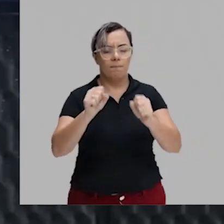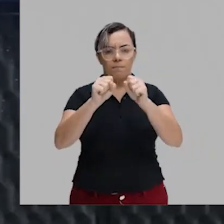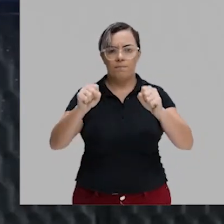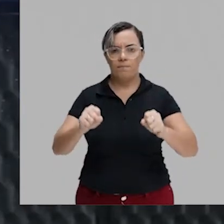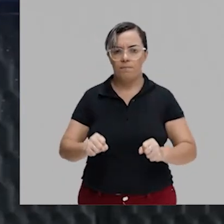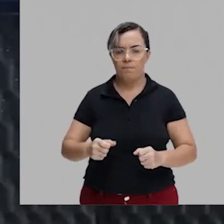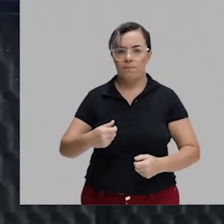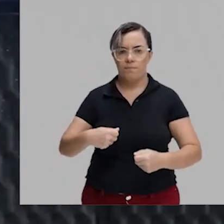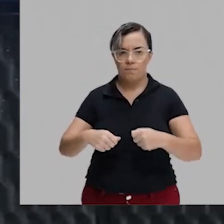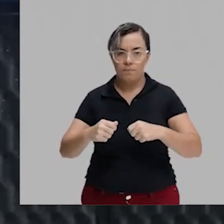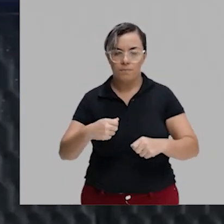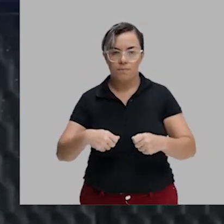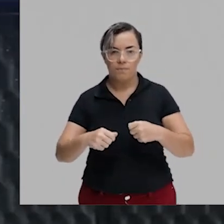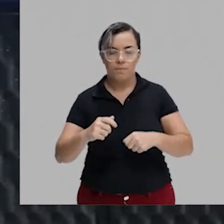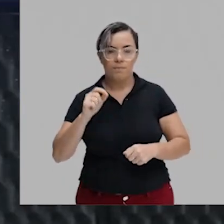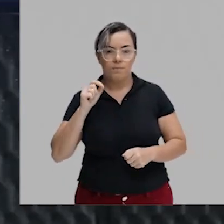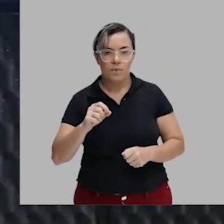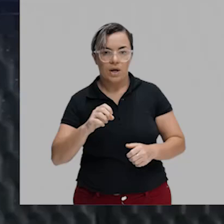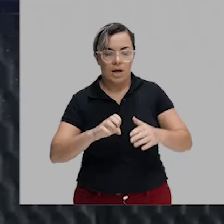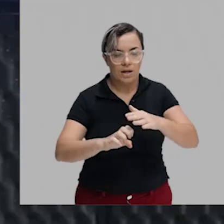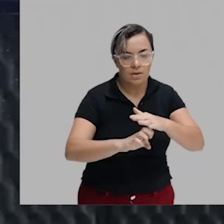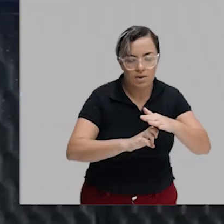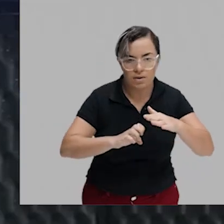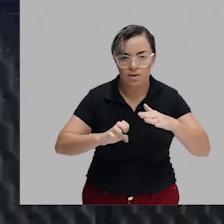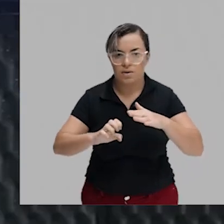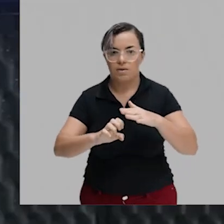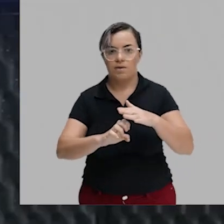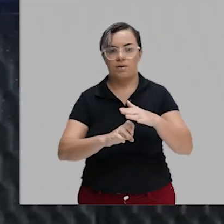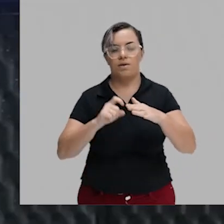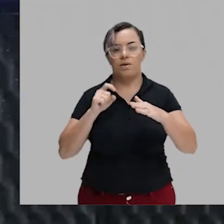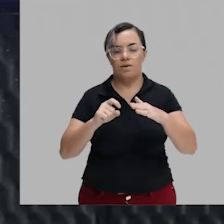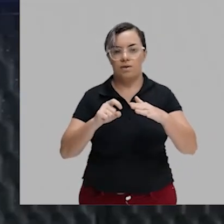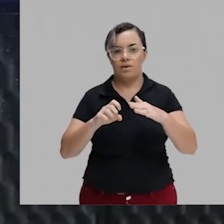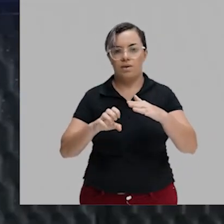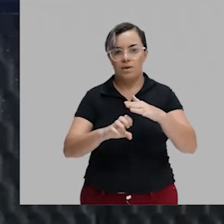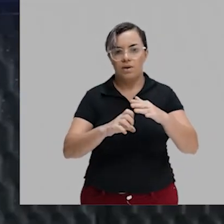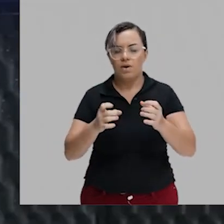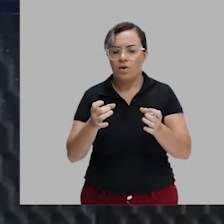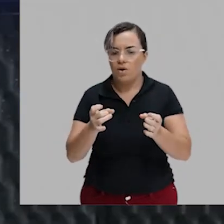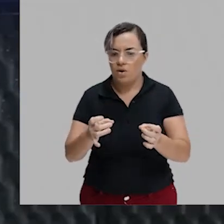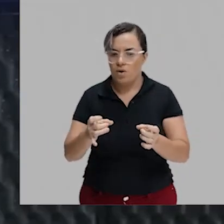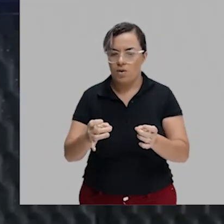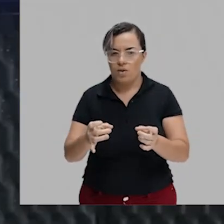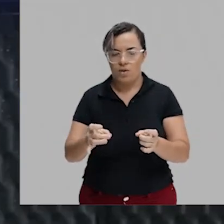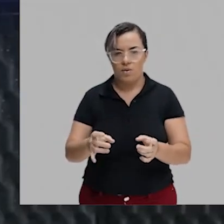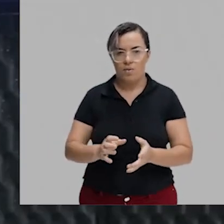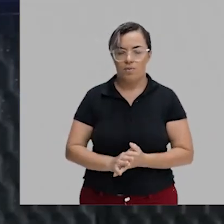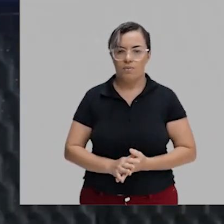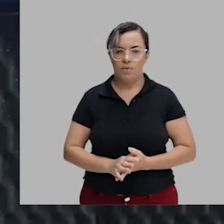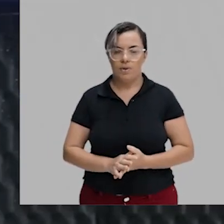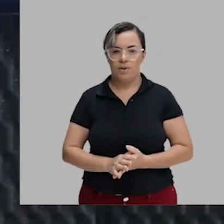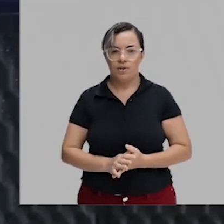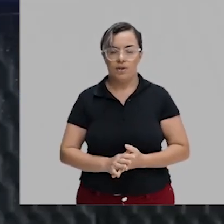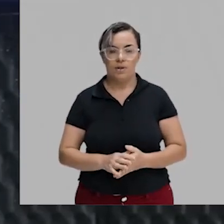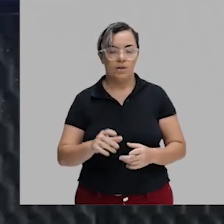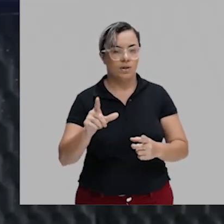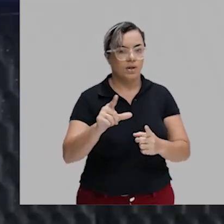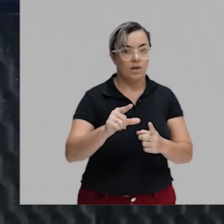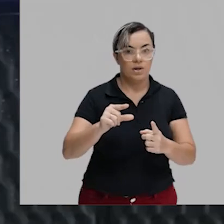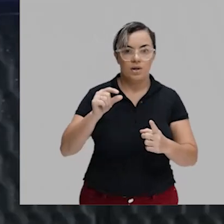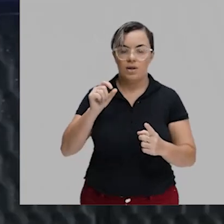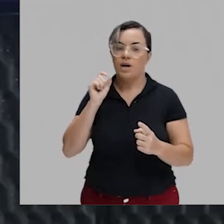as companhias de comércio privilegiadas. É uma prática. Estabelecer companhias de